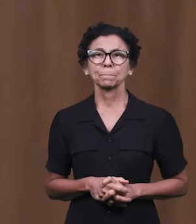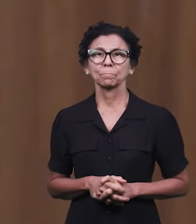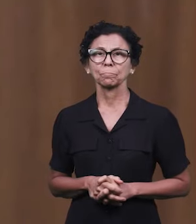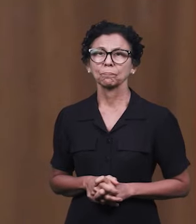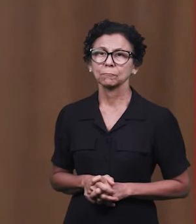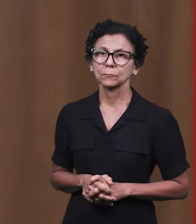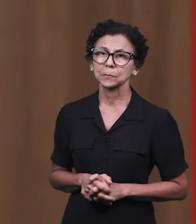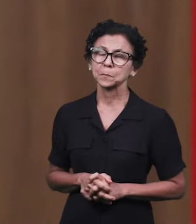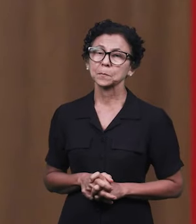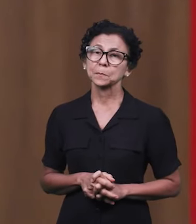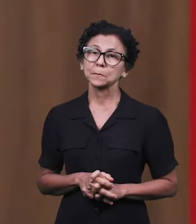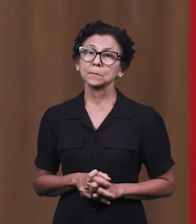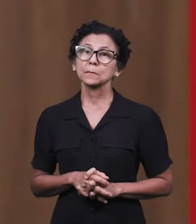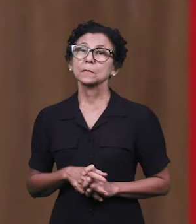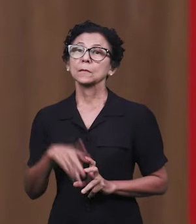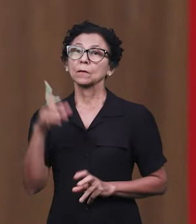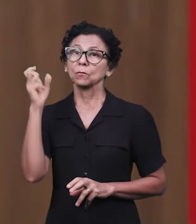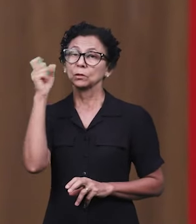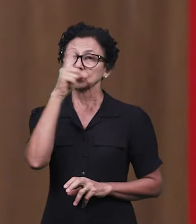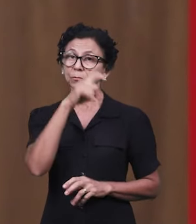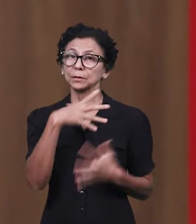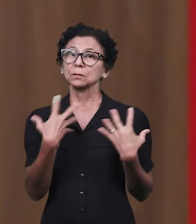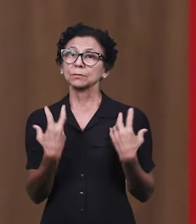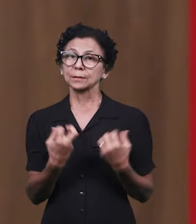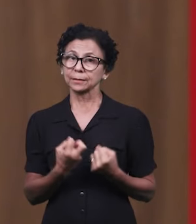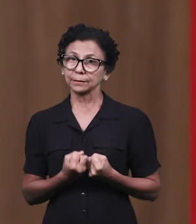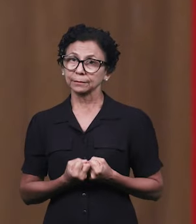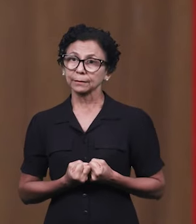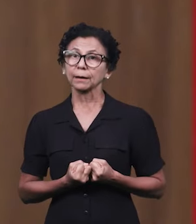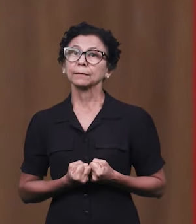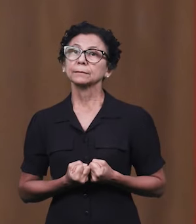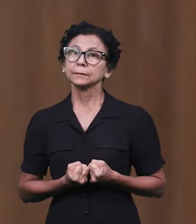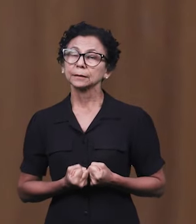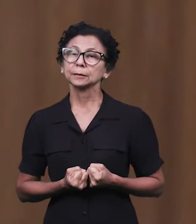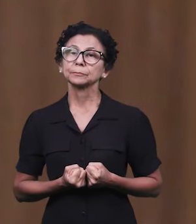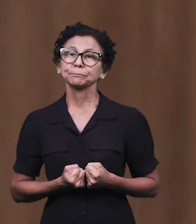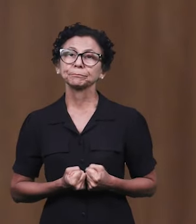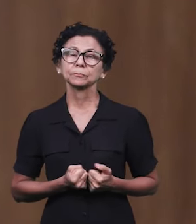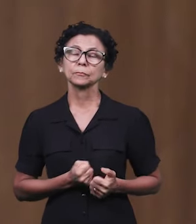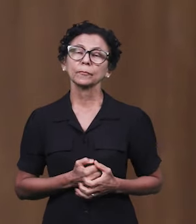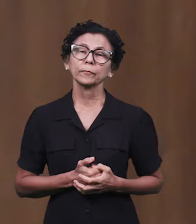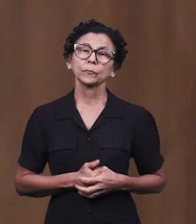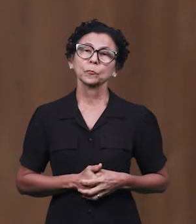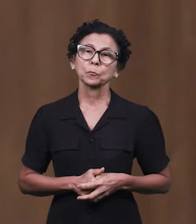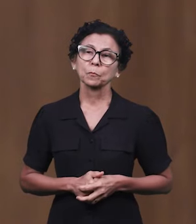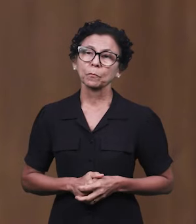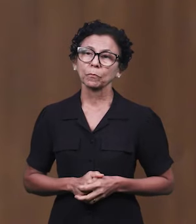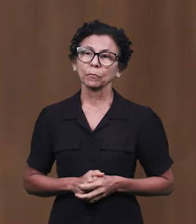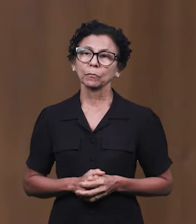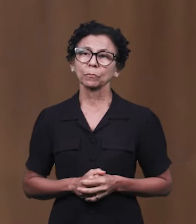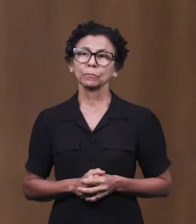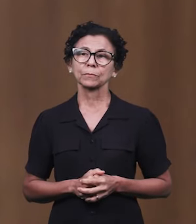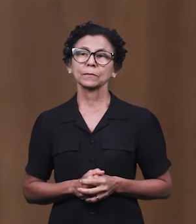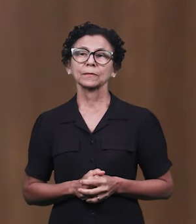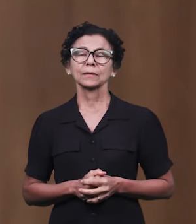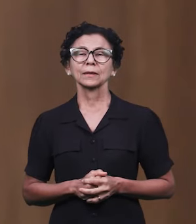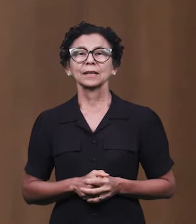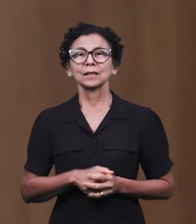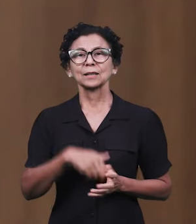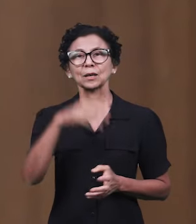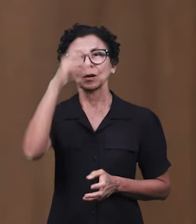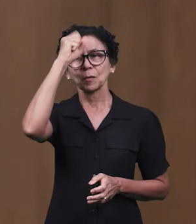como todos os pais passam, né? Mas aí eu aprendi uma coisa que eu gostaria de passar para todas